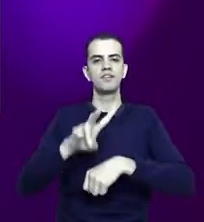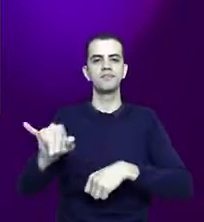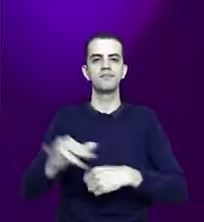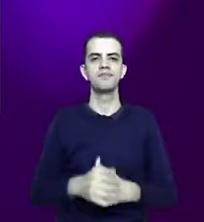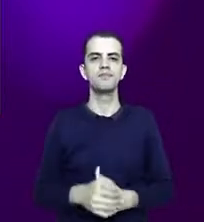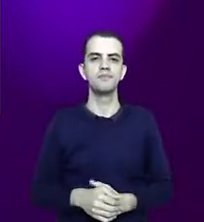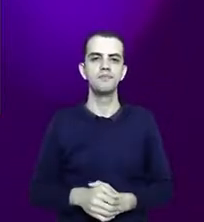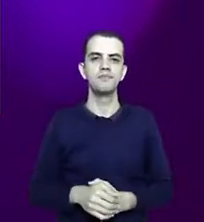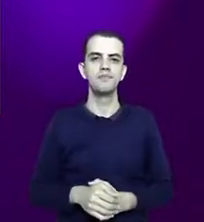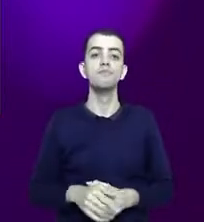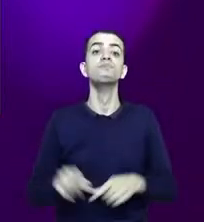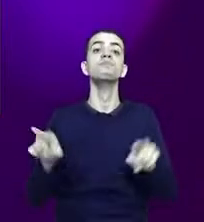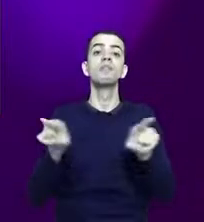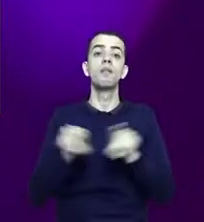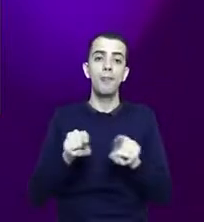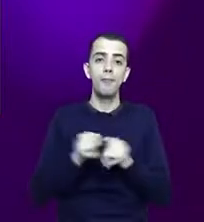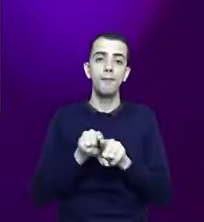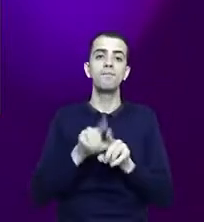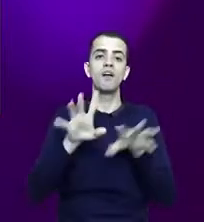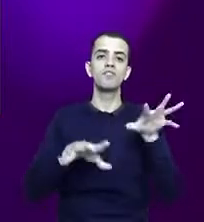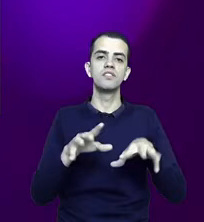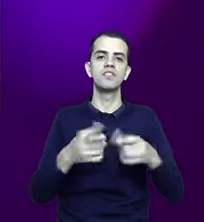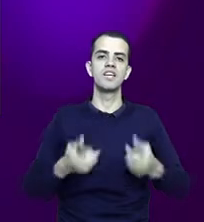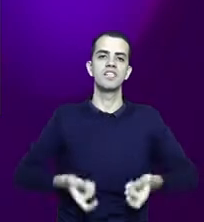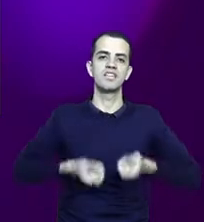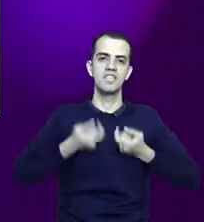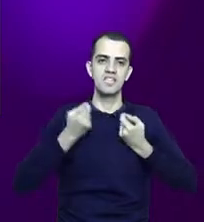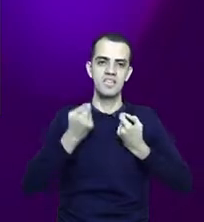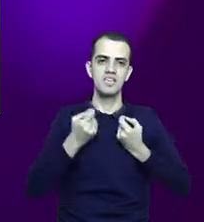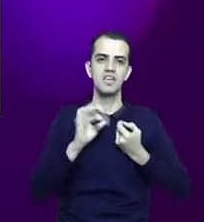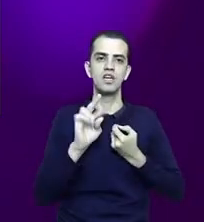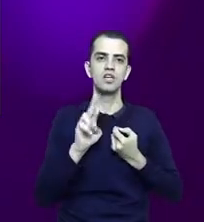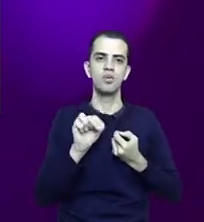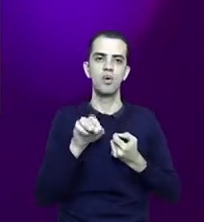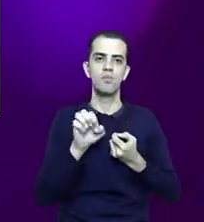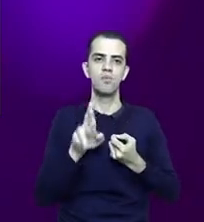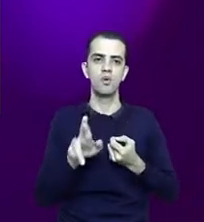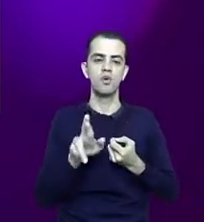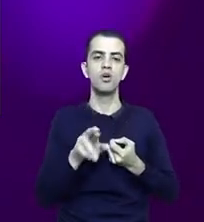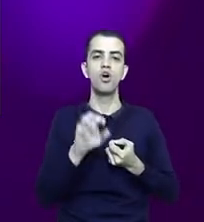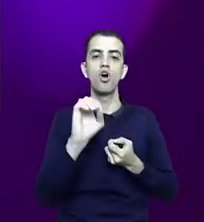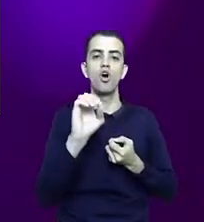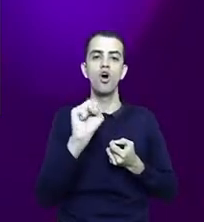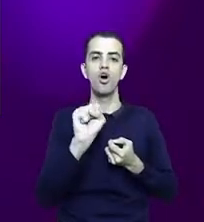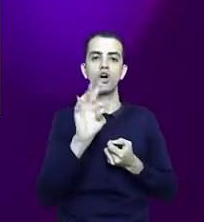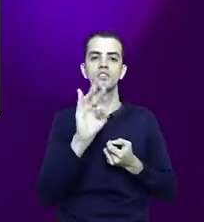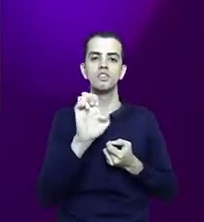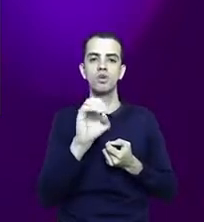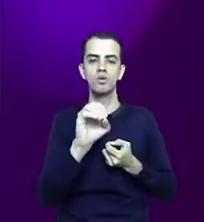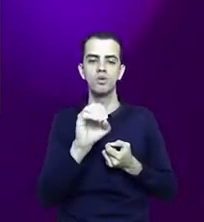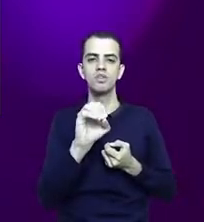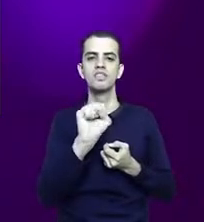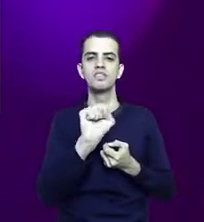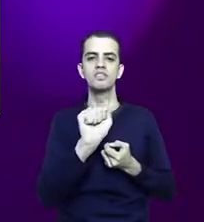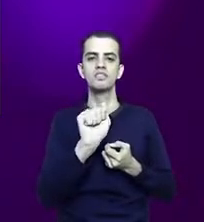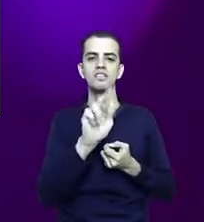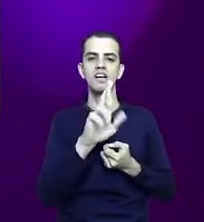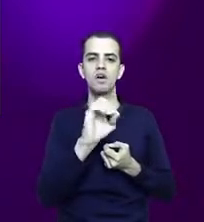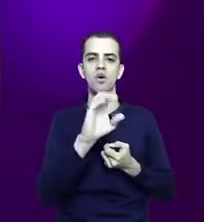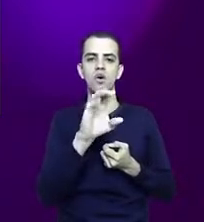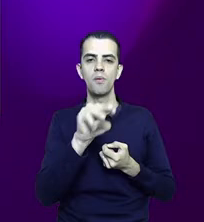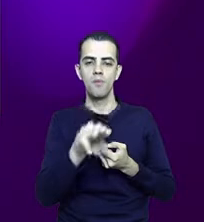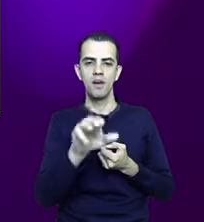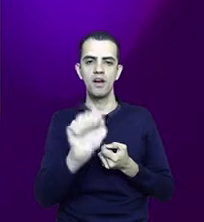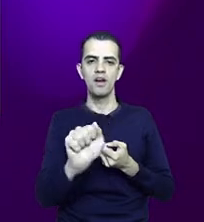também fomos para cirurgias de tumores, né? Esse é um caso de um osteosarcoma de grande extensão do quadril.